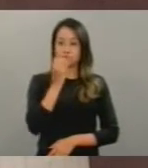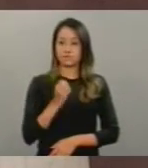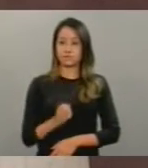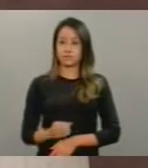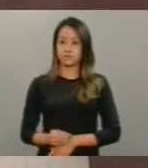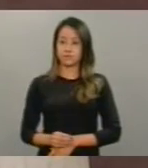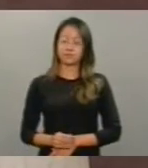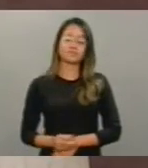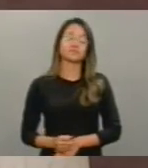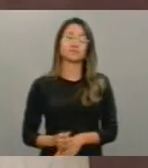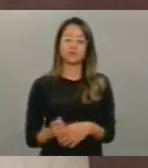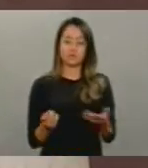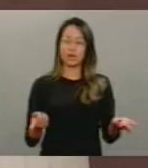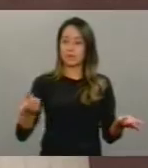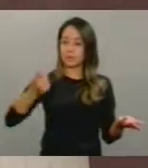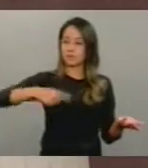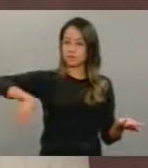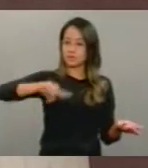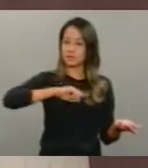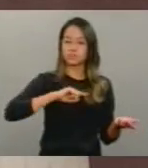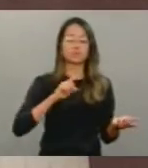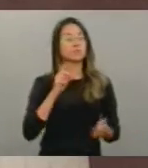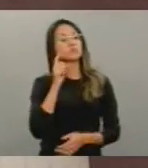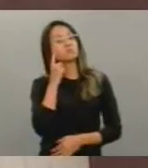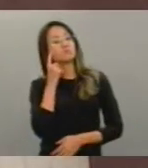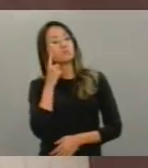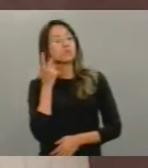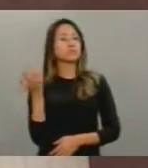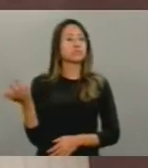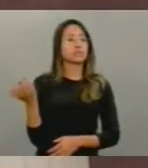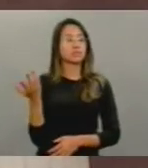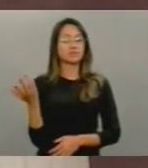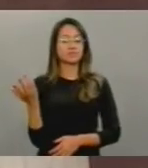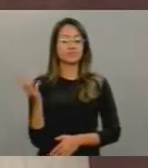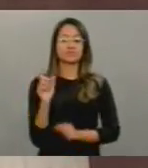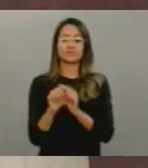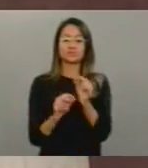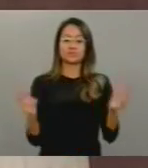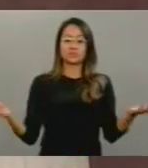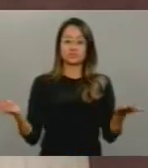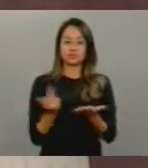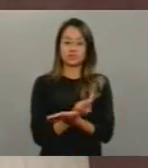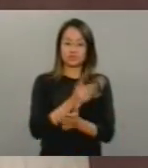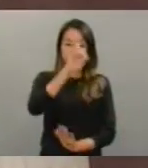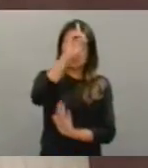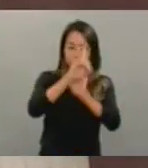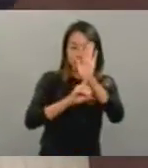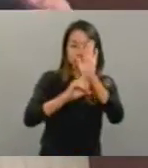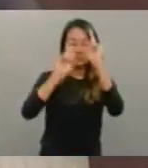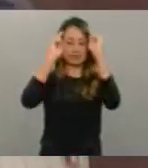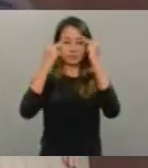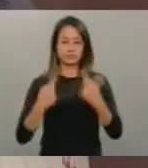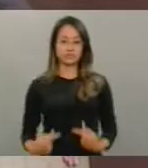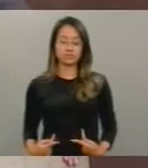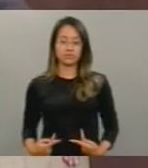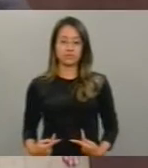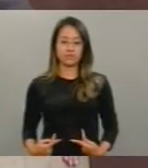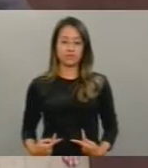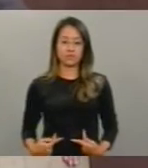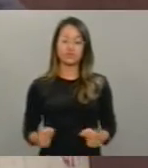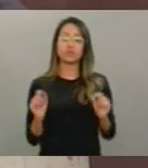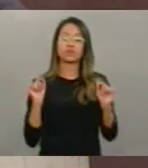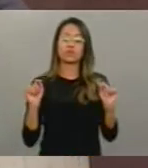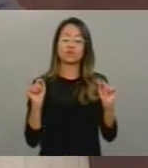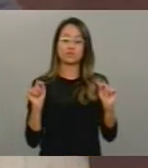pessoas podem imaginar o que a pensão por morte tem a ver com os direitos das mulheres. Tudo.